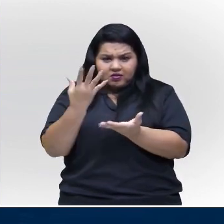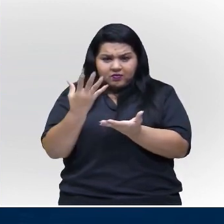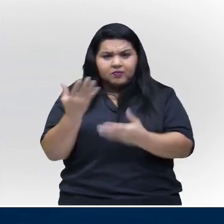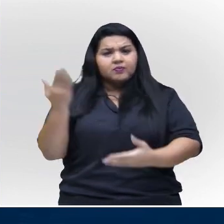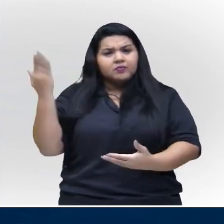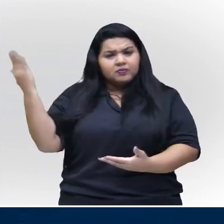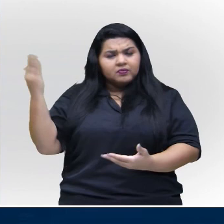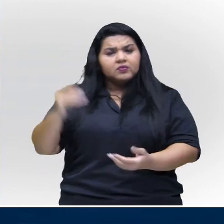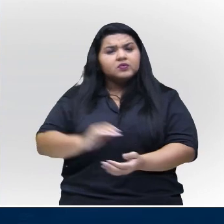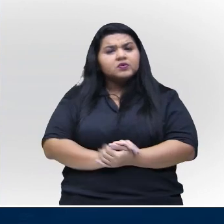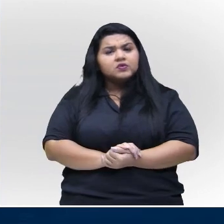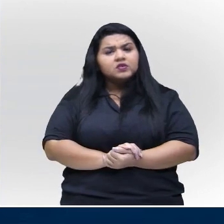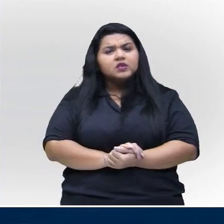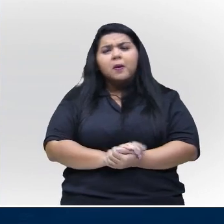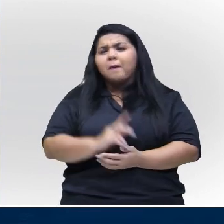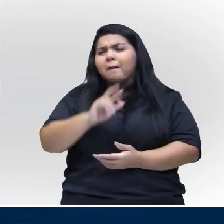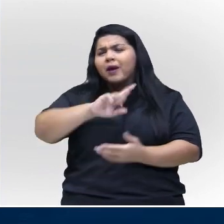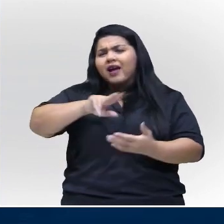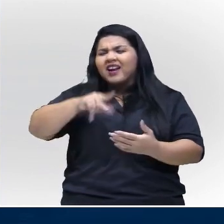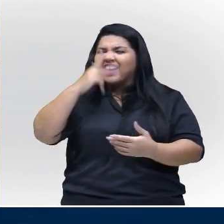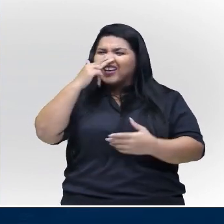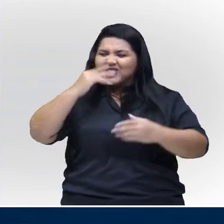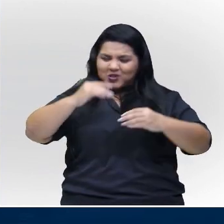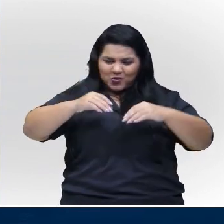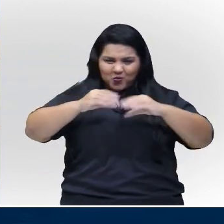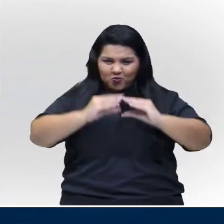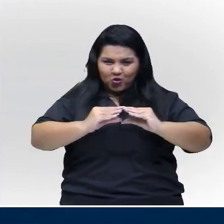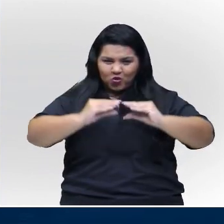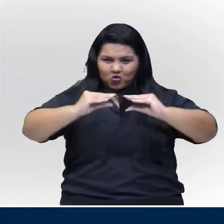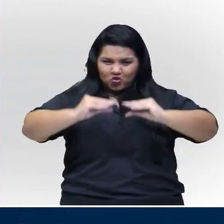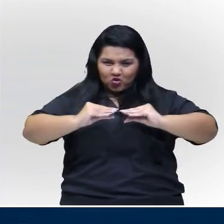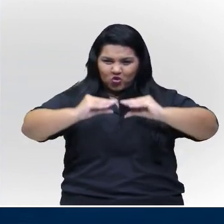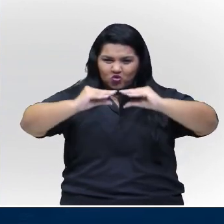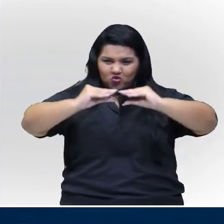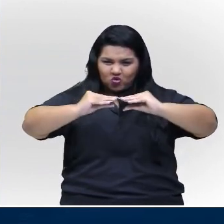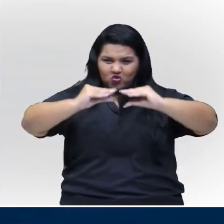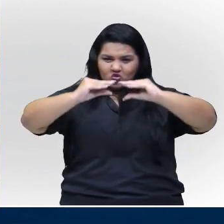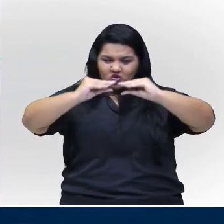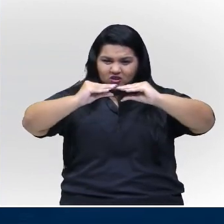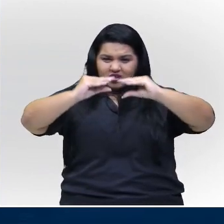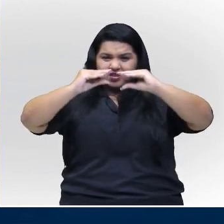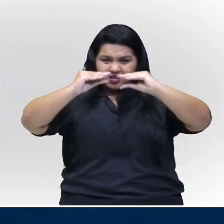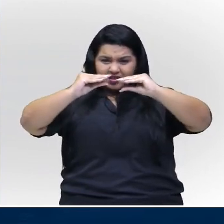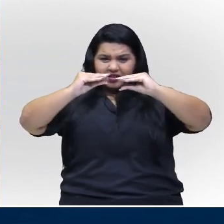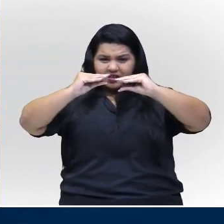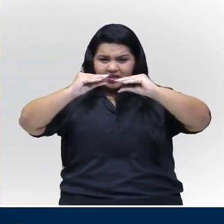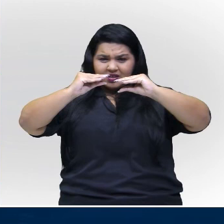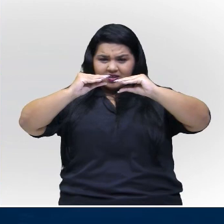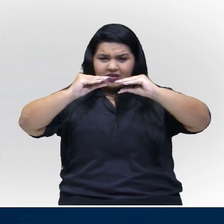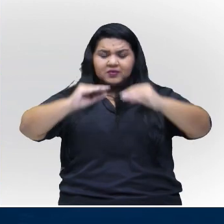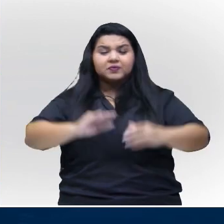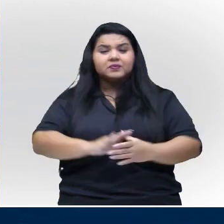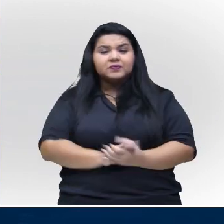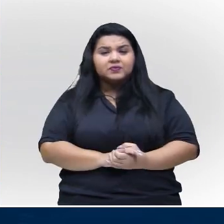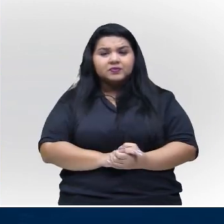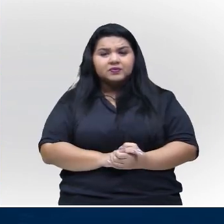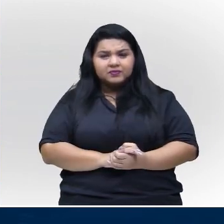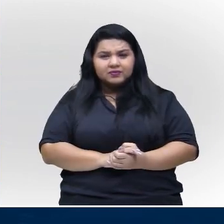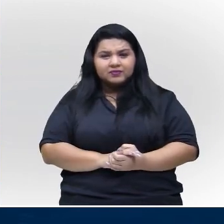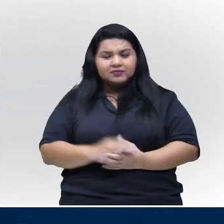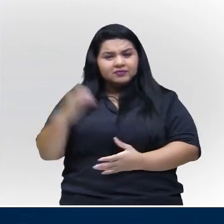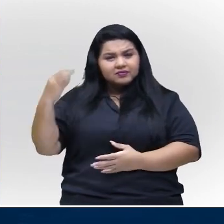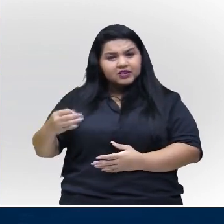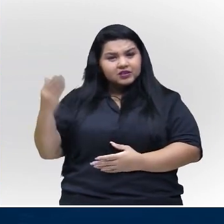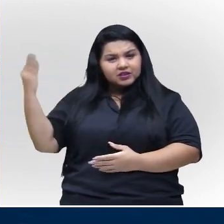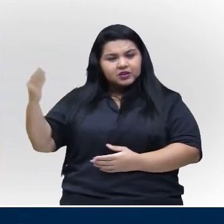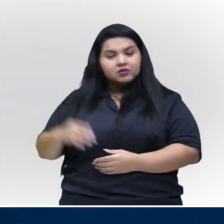imagem, ó, como se fossem várias bolsinhas aqui achatadas e próximas aqui umas às outras, certo? Então